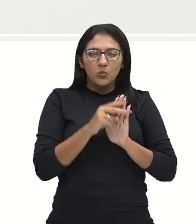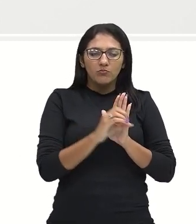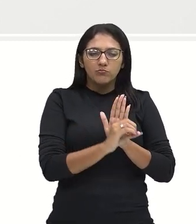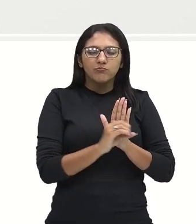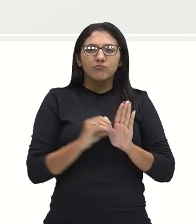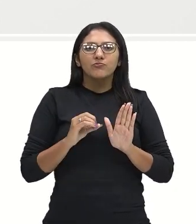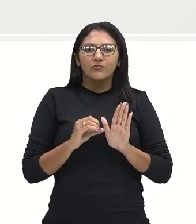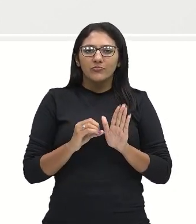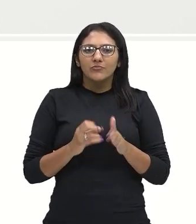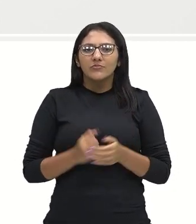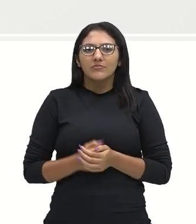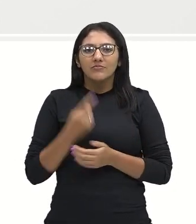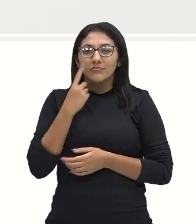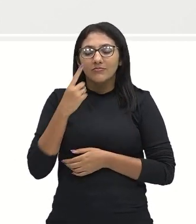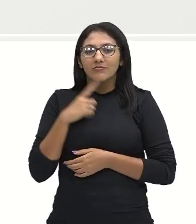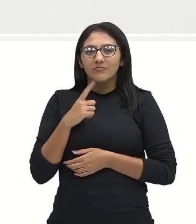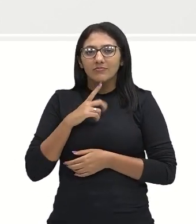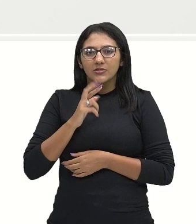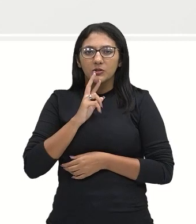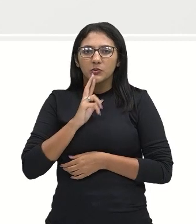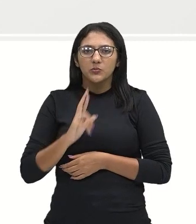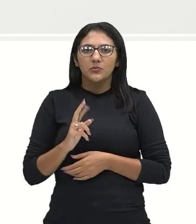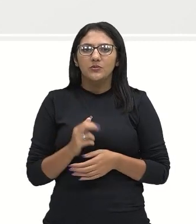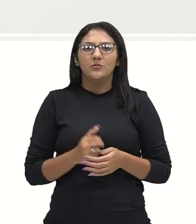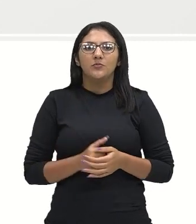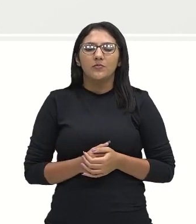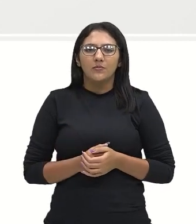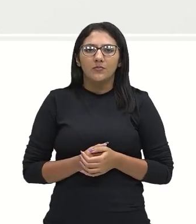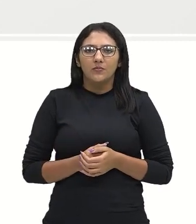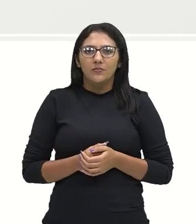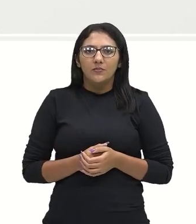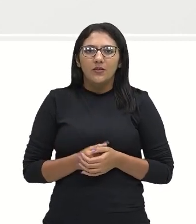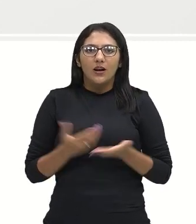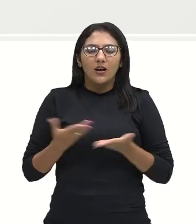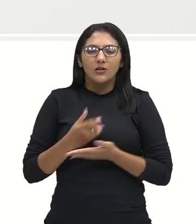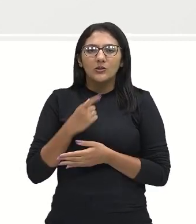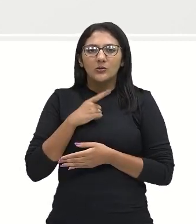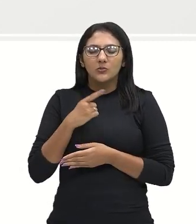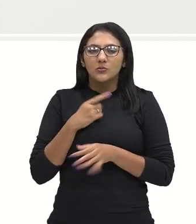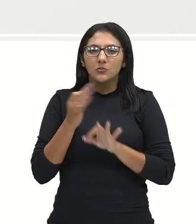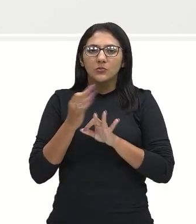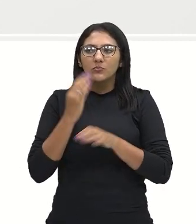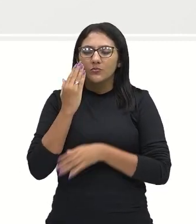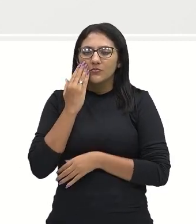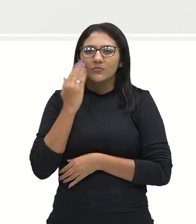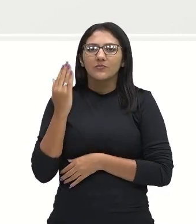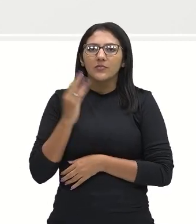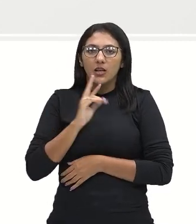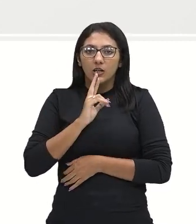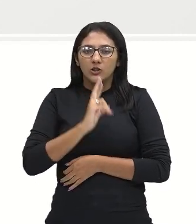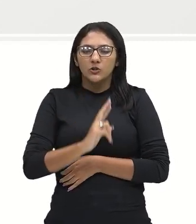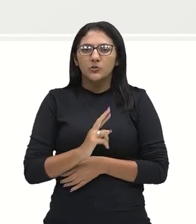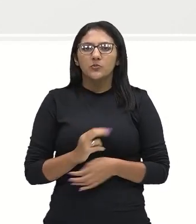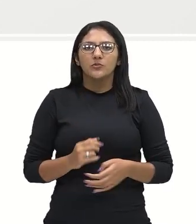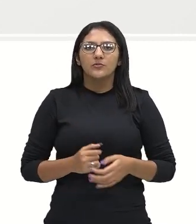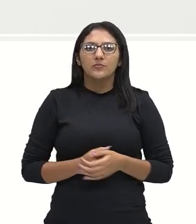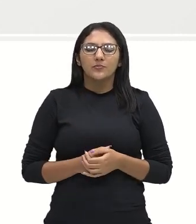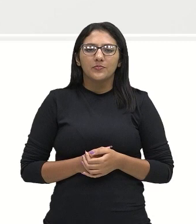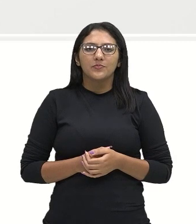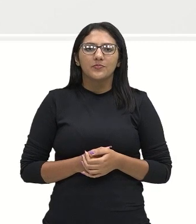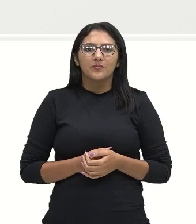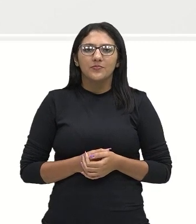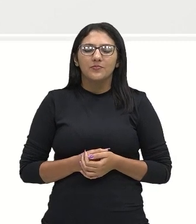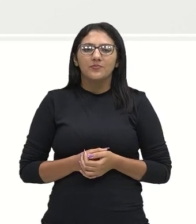0. Pronto, encontramos o resto 0. Aqui nós temos, então, a nossa resposta.